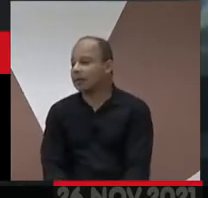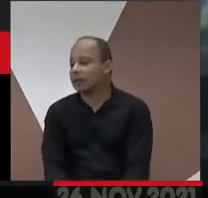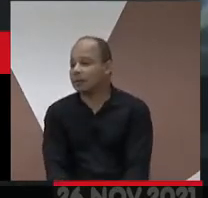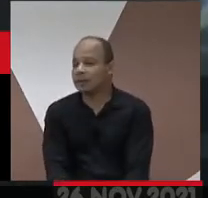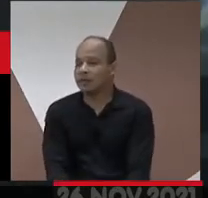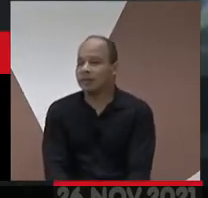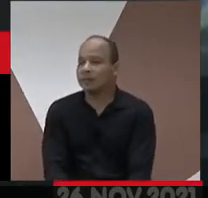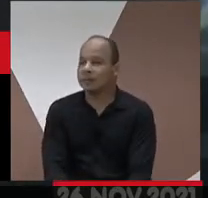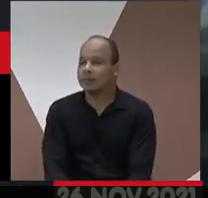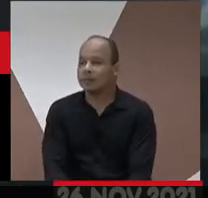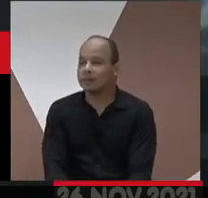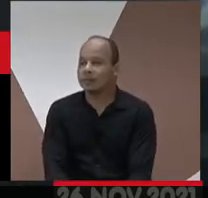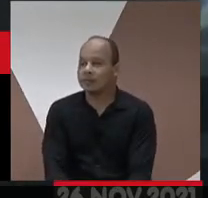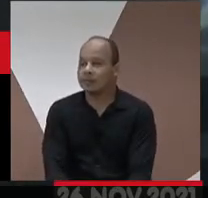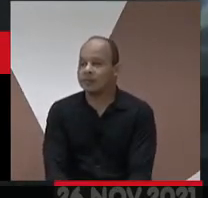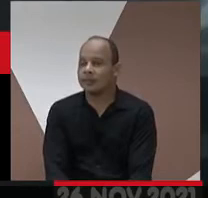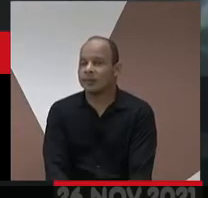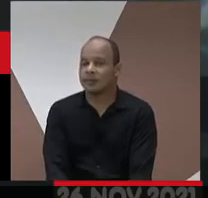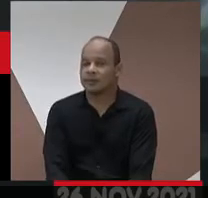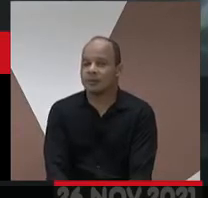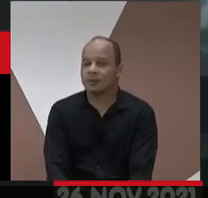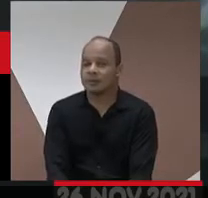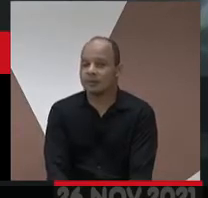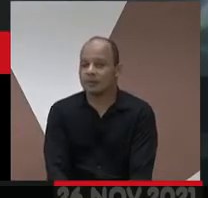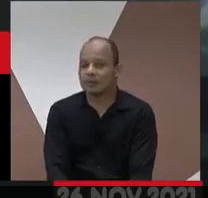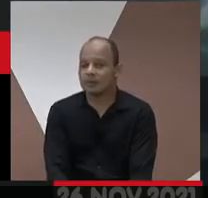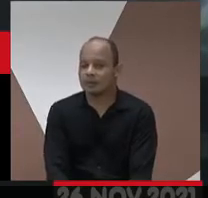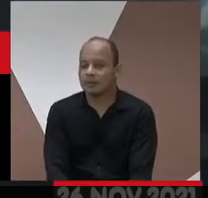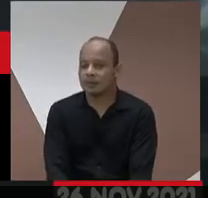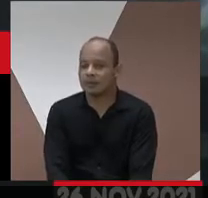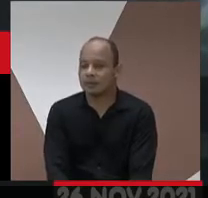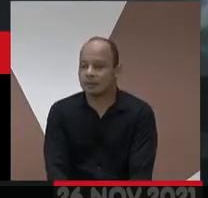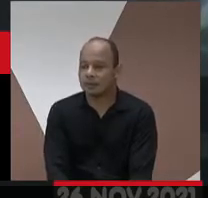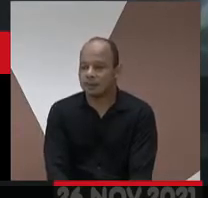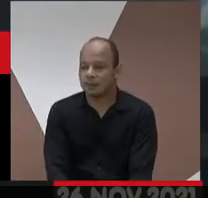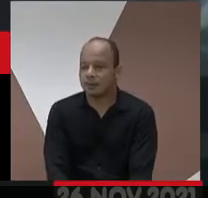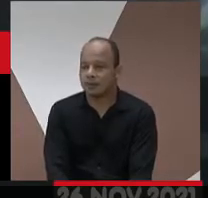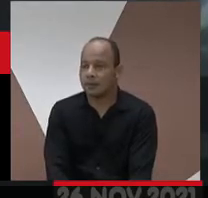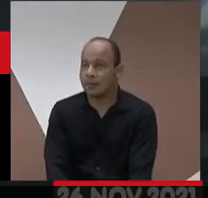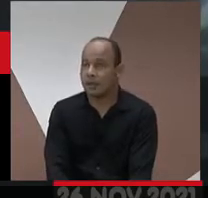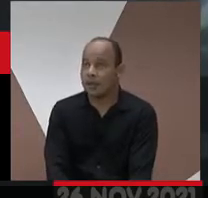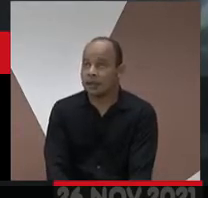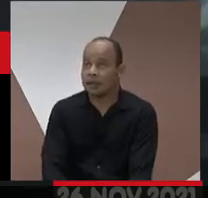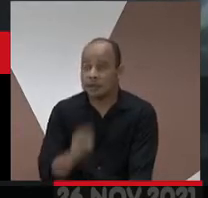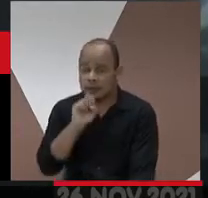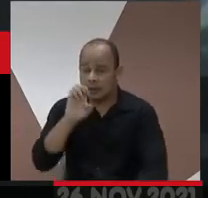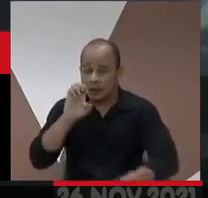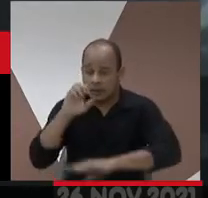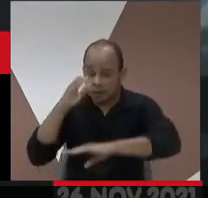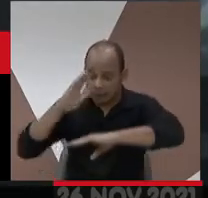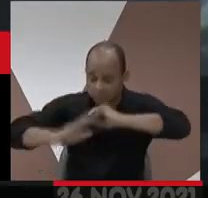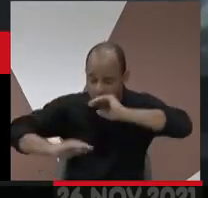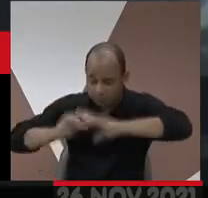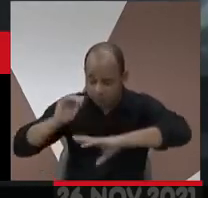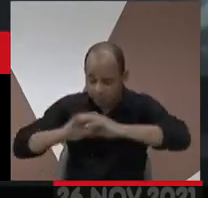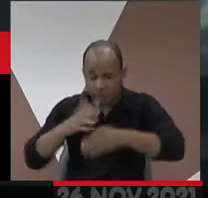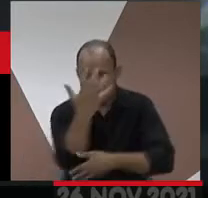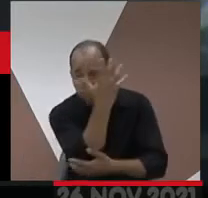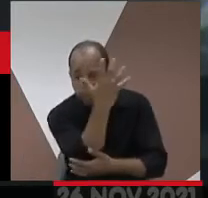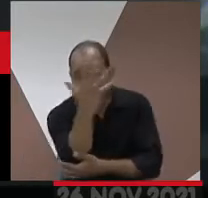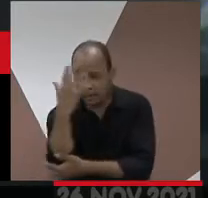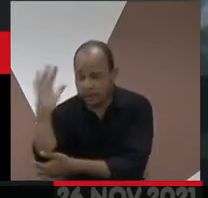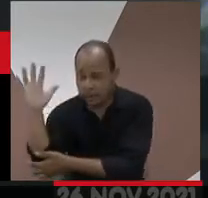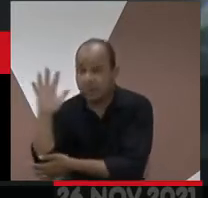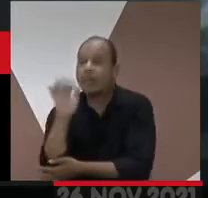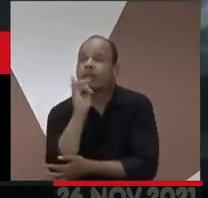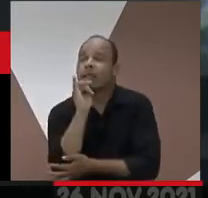Isso aí, os ambientalistas concordaram, né? Que a segurança hídrica de